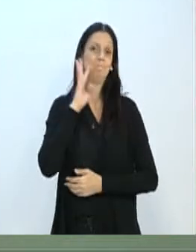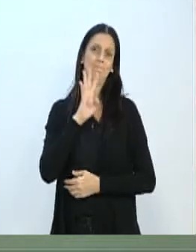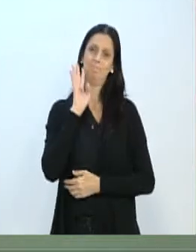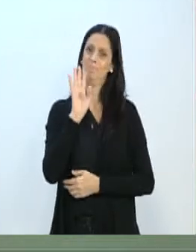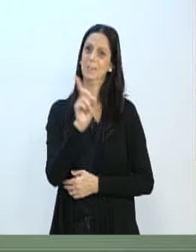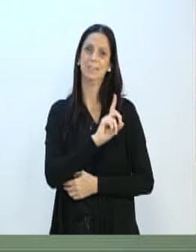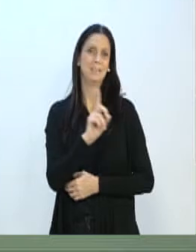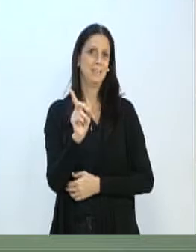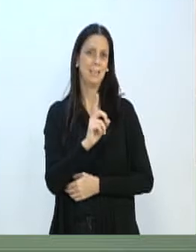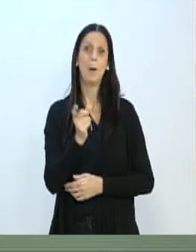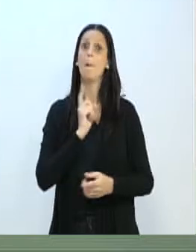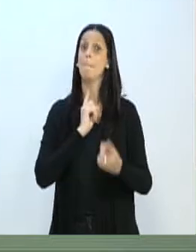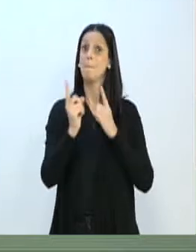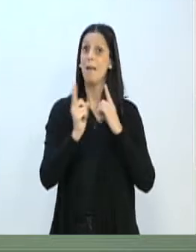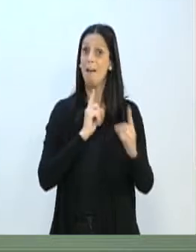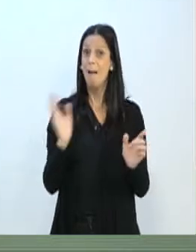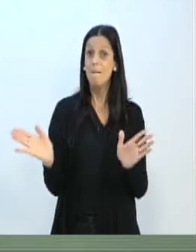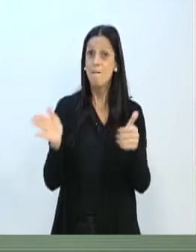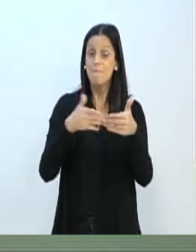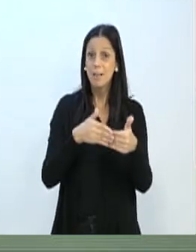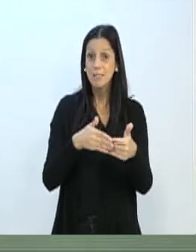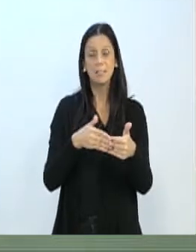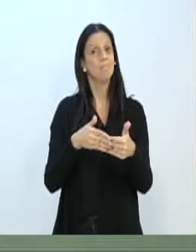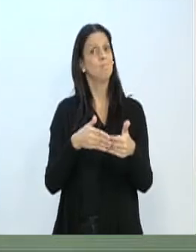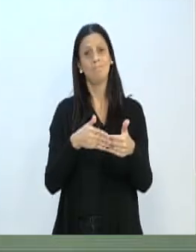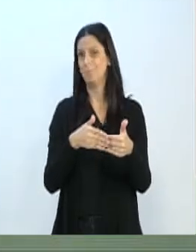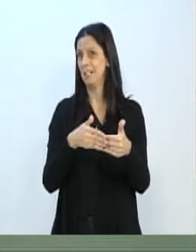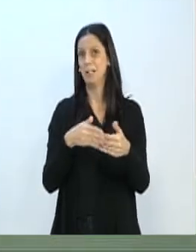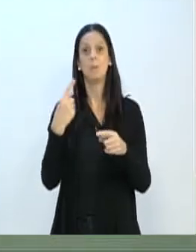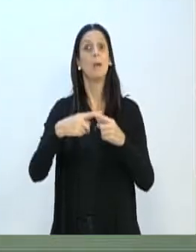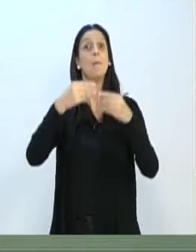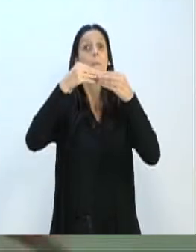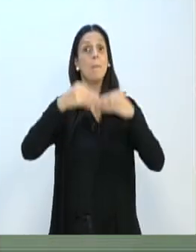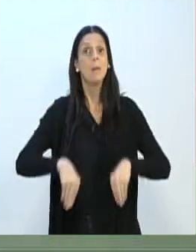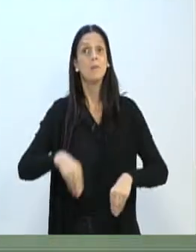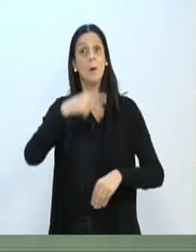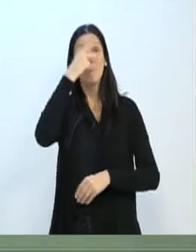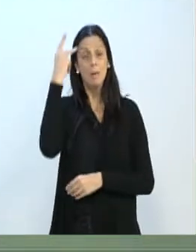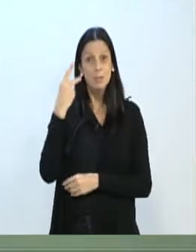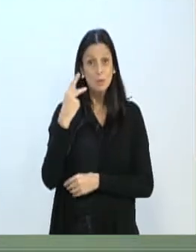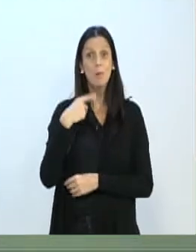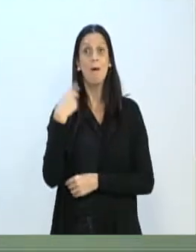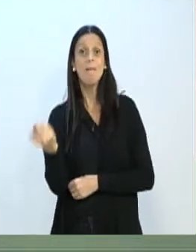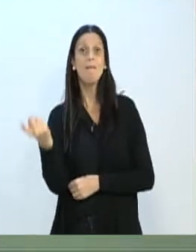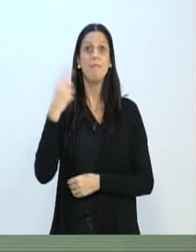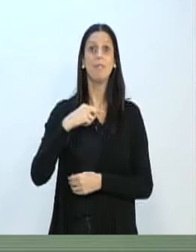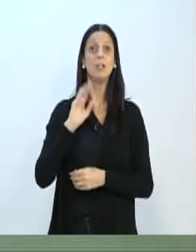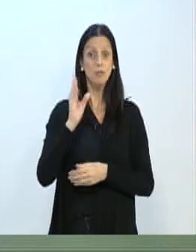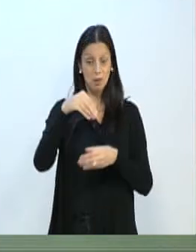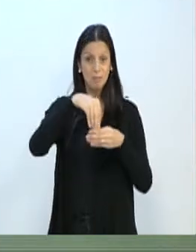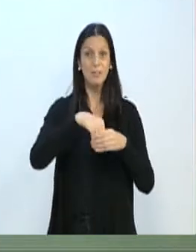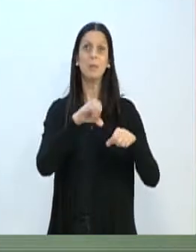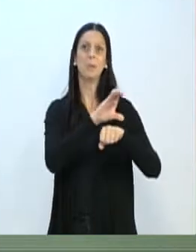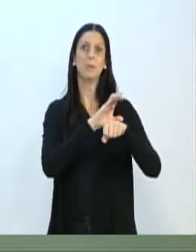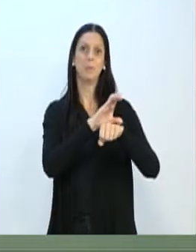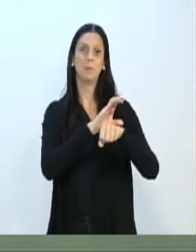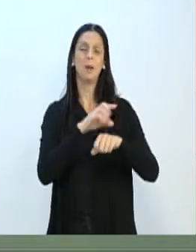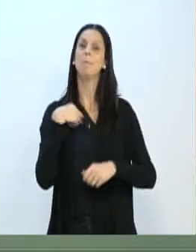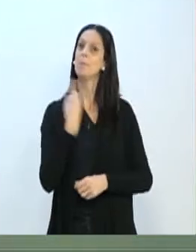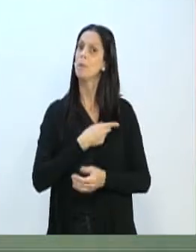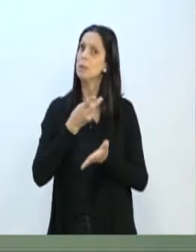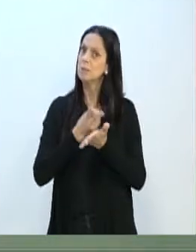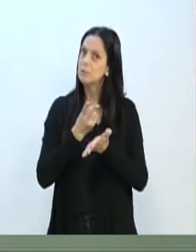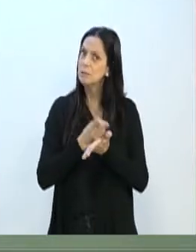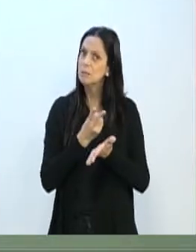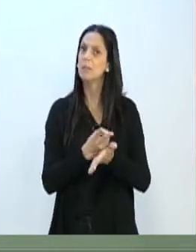de rodovias pelo Brasil prejudica o direito de viver das pessoas. Está lá a nossa Constituição. E nós sempre tivemos,